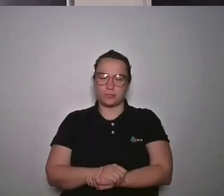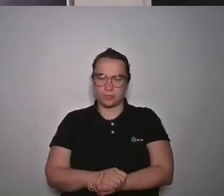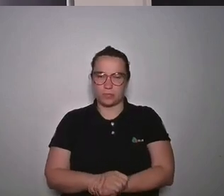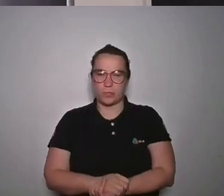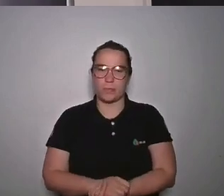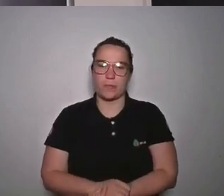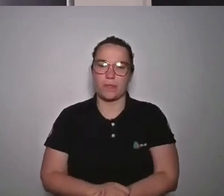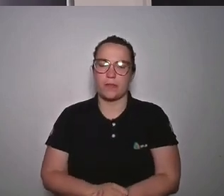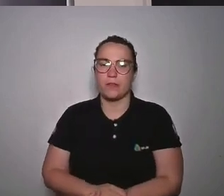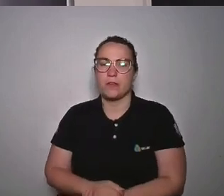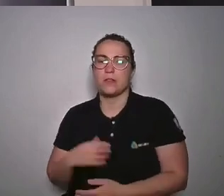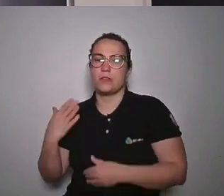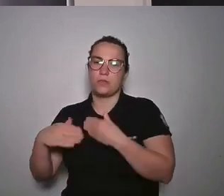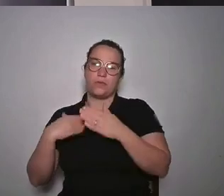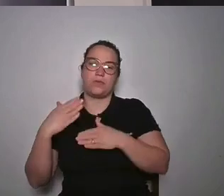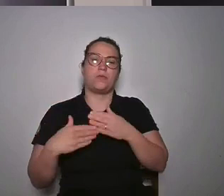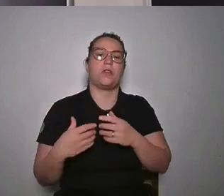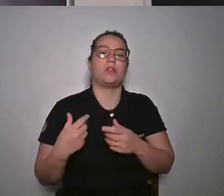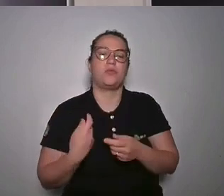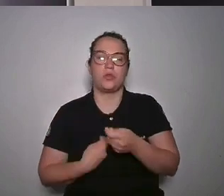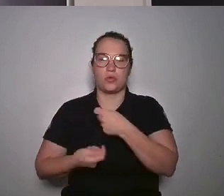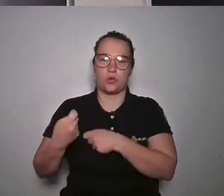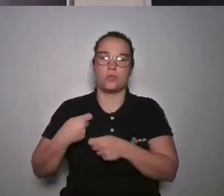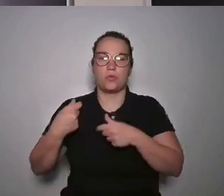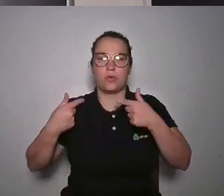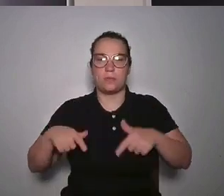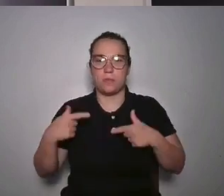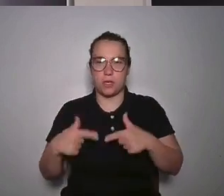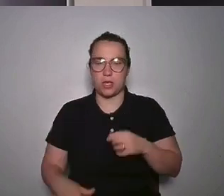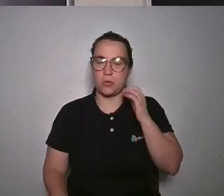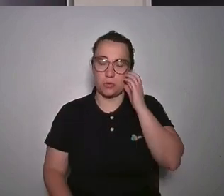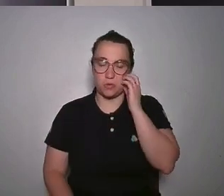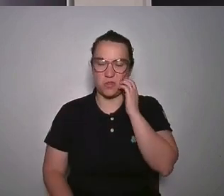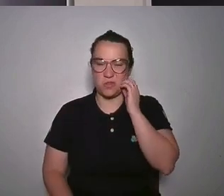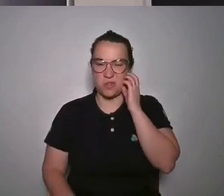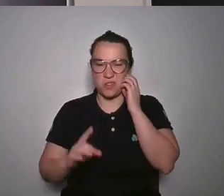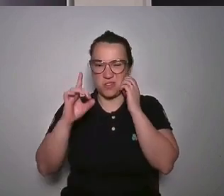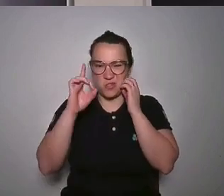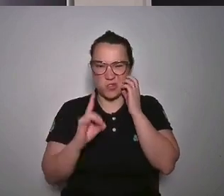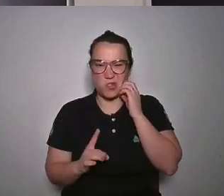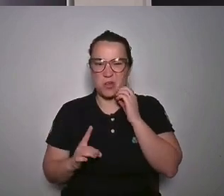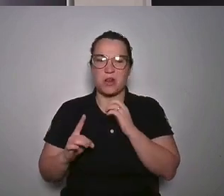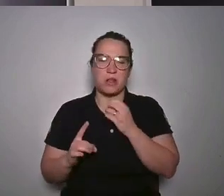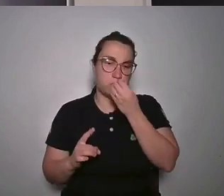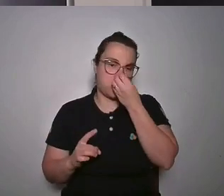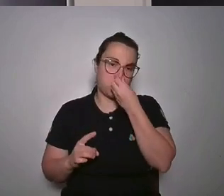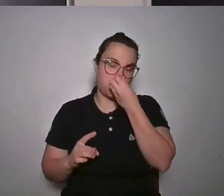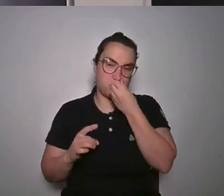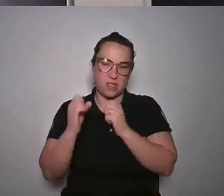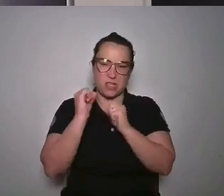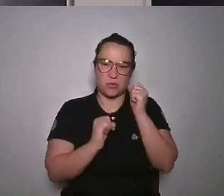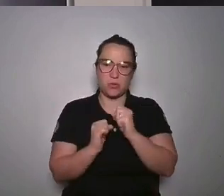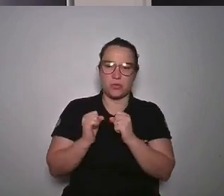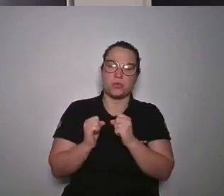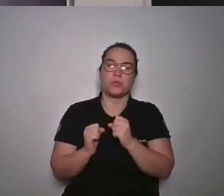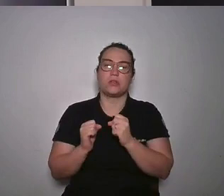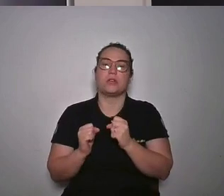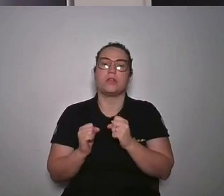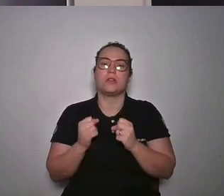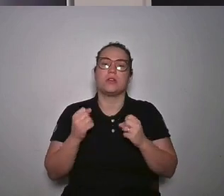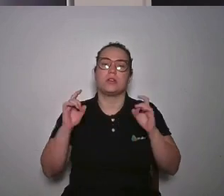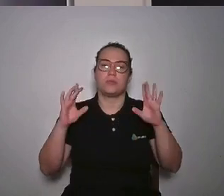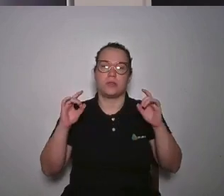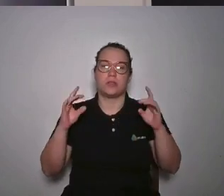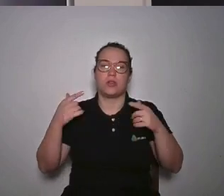Municipal de Desenvolvimento Econômico e Emprego, com Diretoria de Indústria e Comércio, Diretoria Especial do Trabalho,